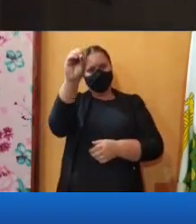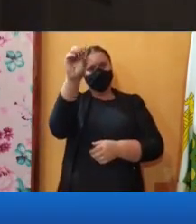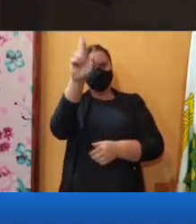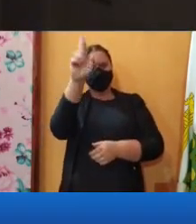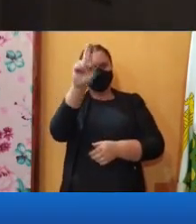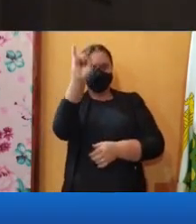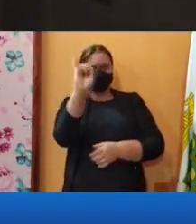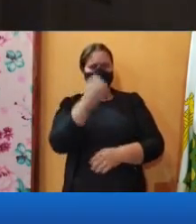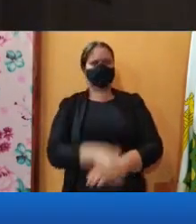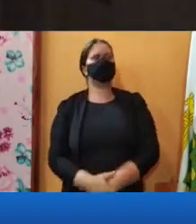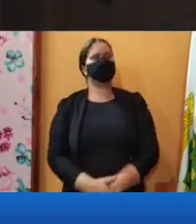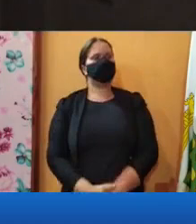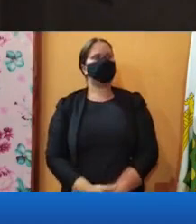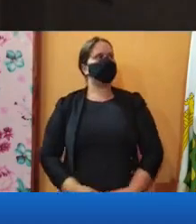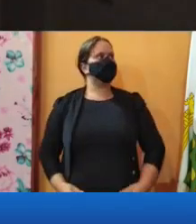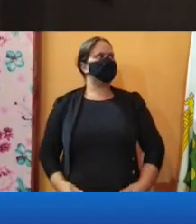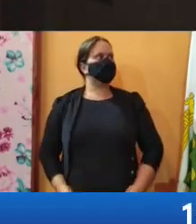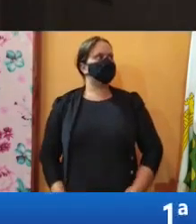Dodinho.